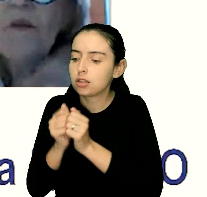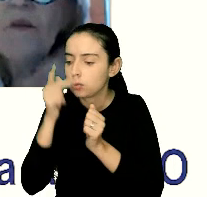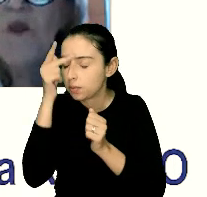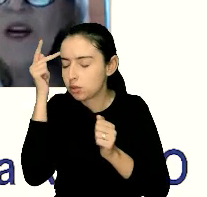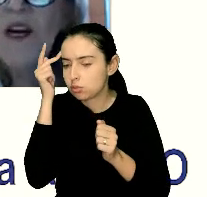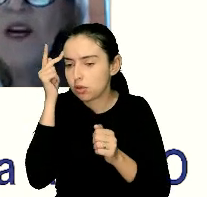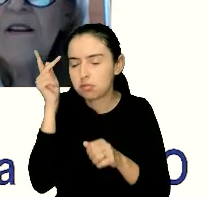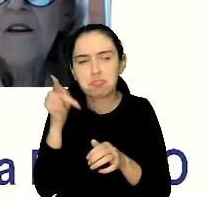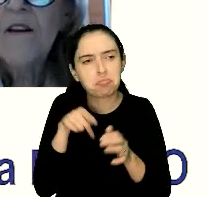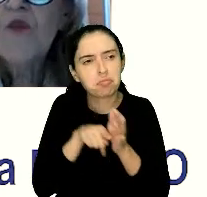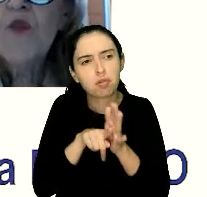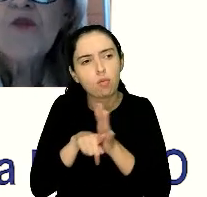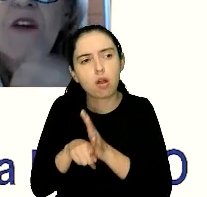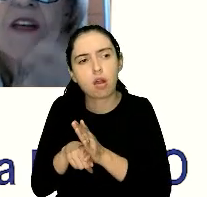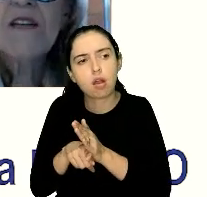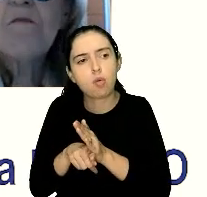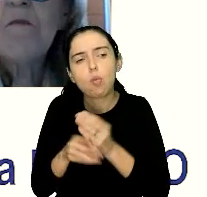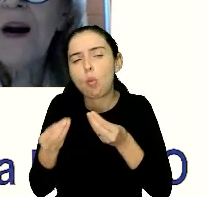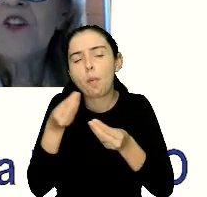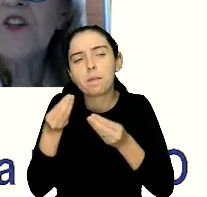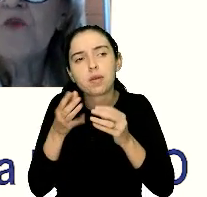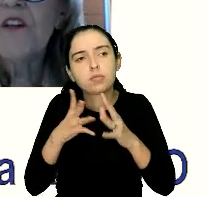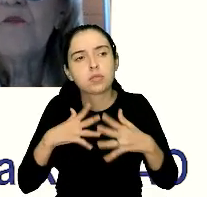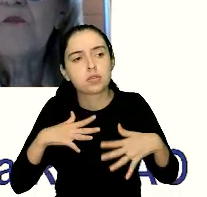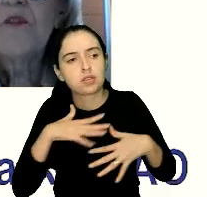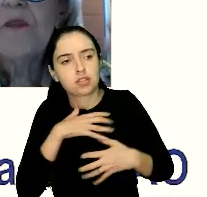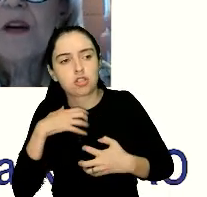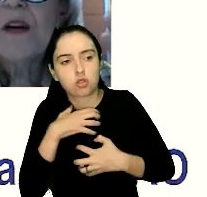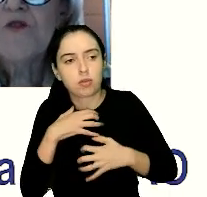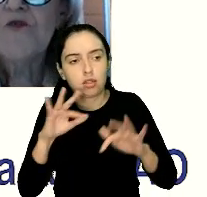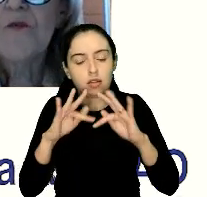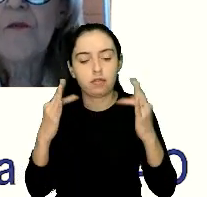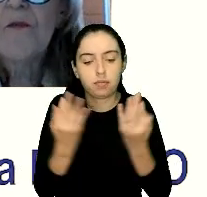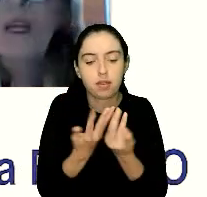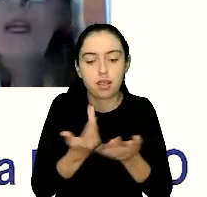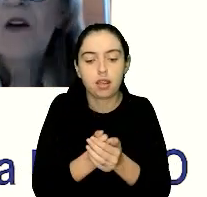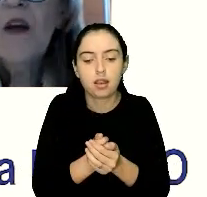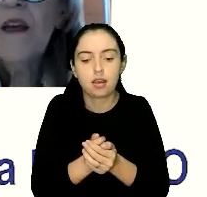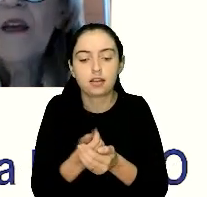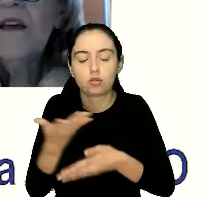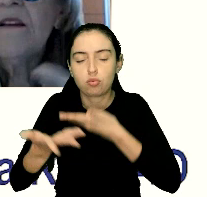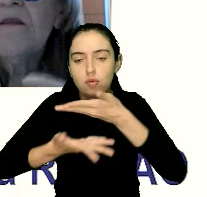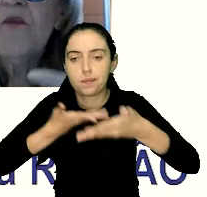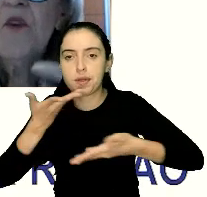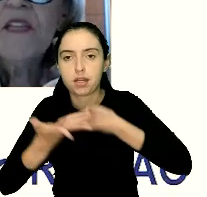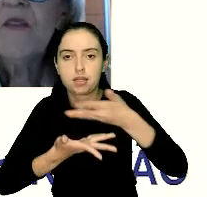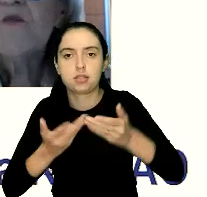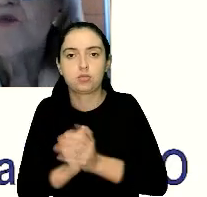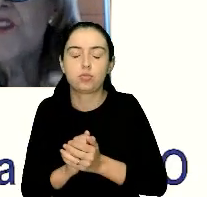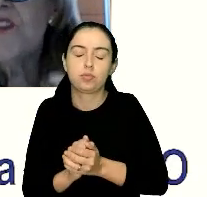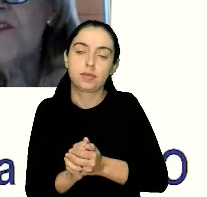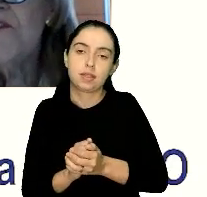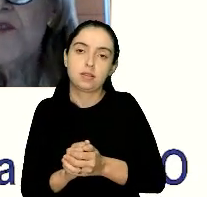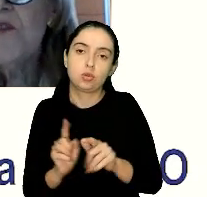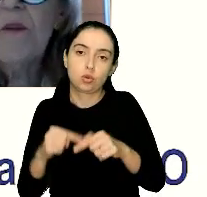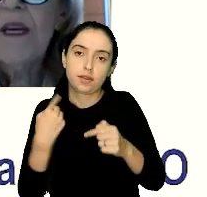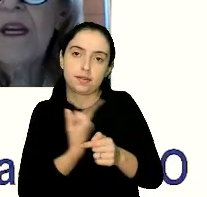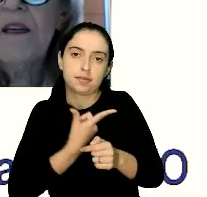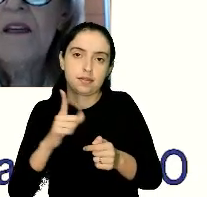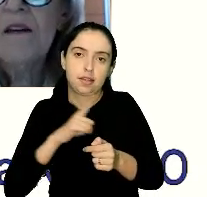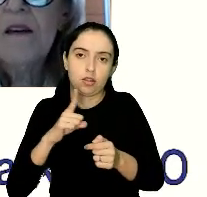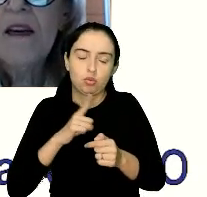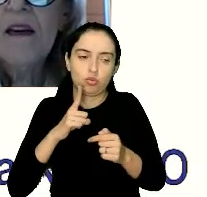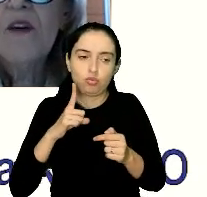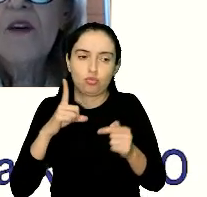como é o clima da sua casa, todos fazem parte e contribuem para isso. Nós temos um desafio